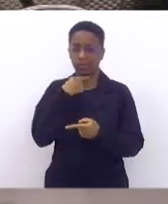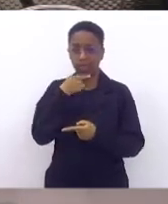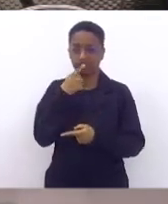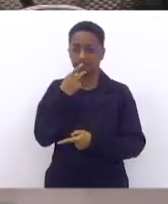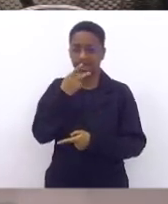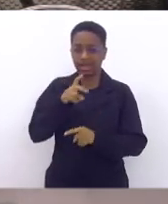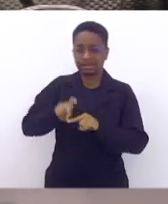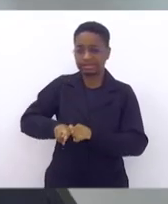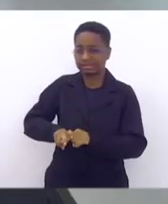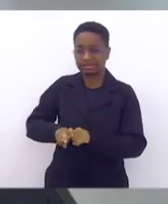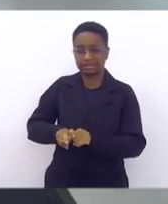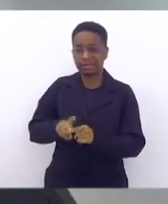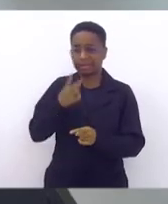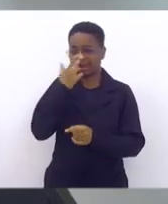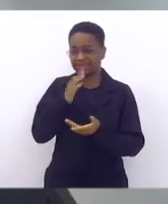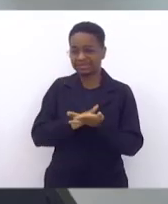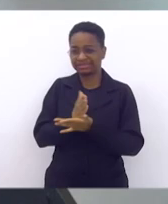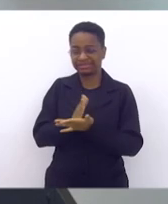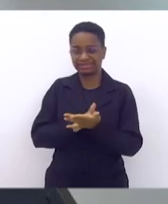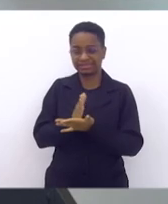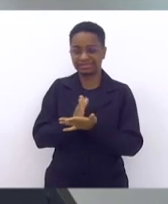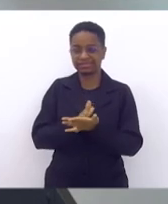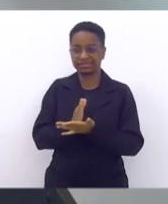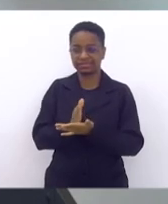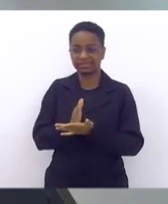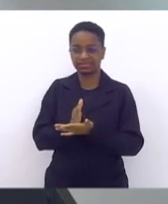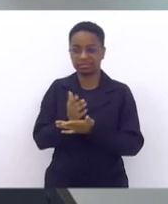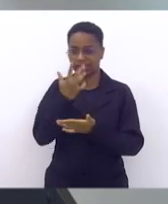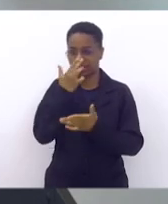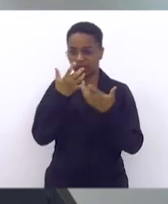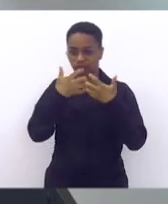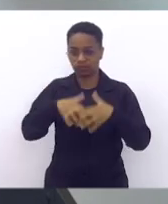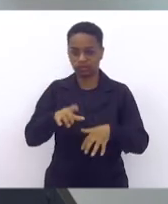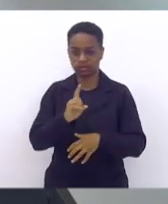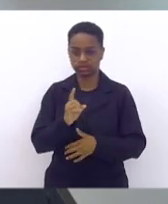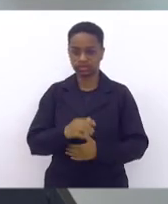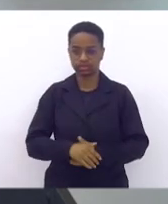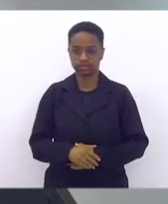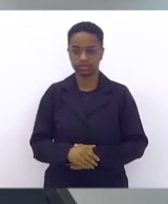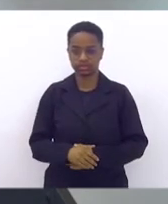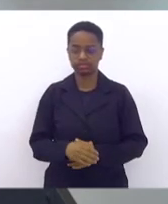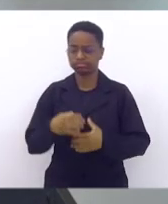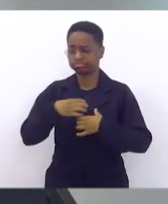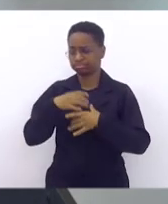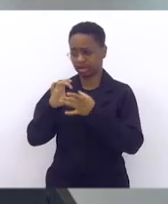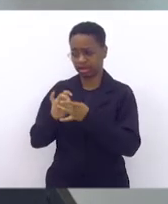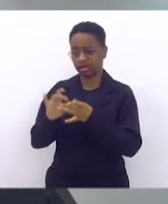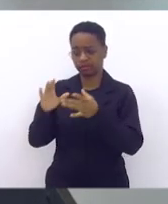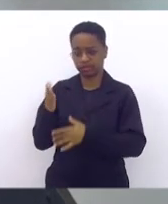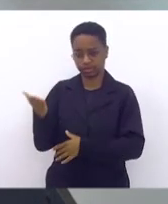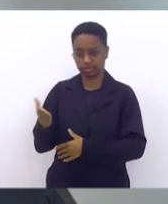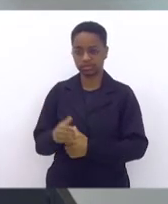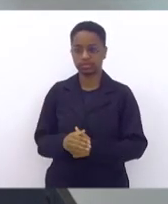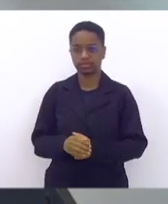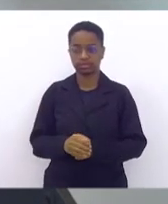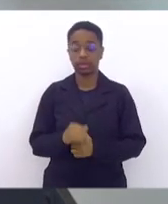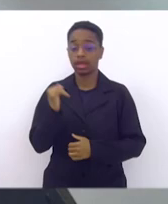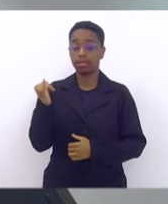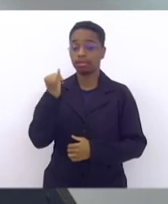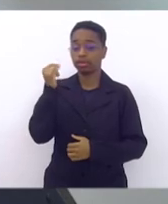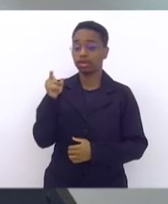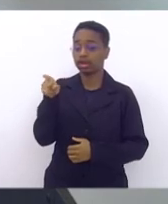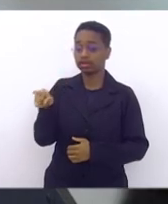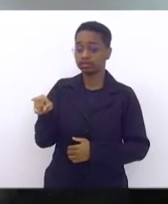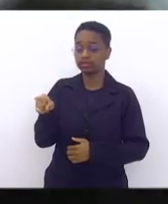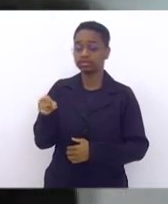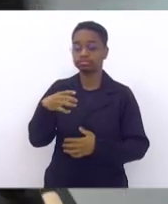falar sentado. Parece que, eu não, que a coisa não funciona. Tá? Fique então... à vontade, senhora Denise. O importante é que a senhora